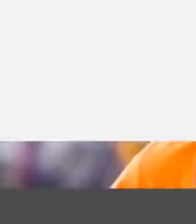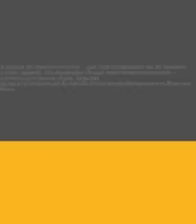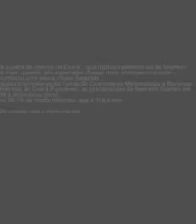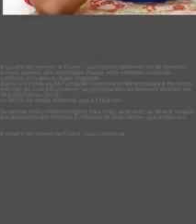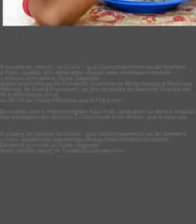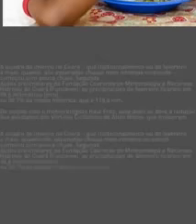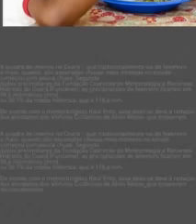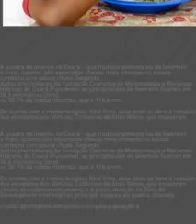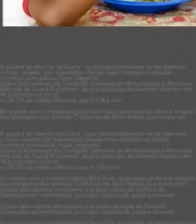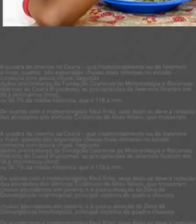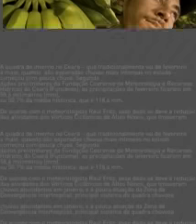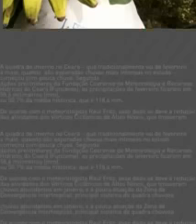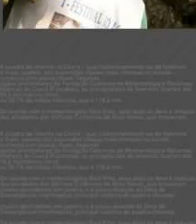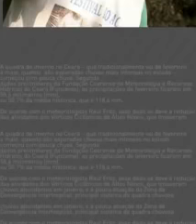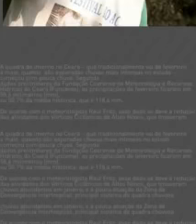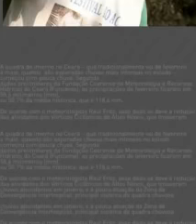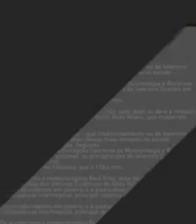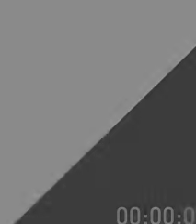Federal